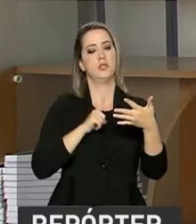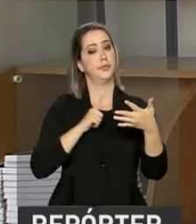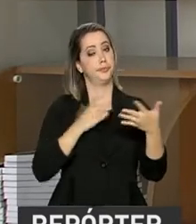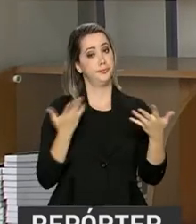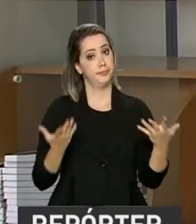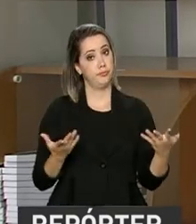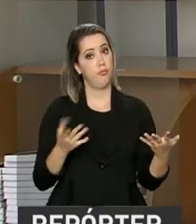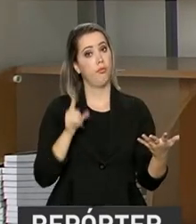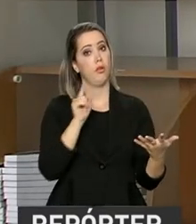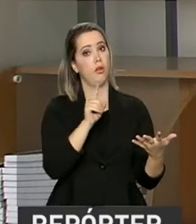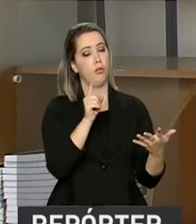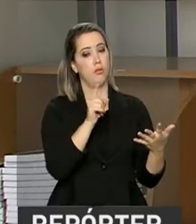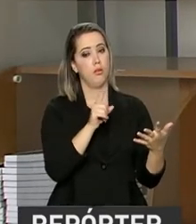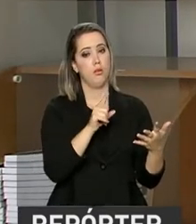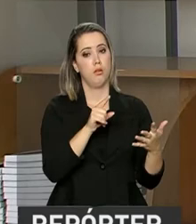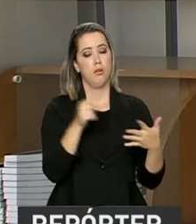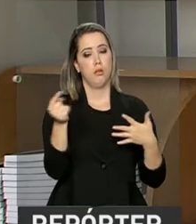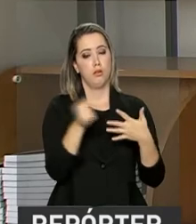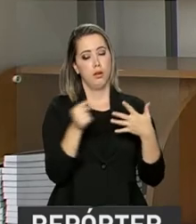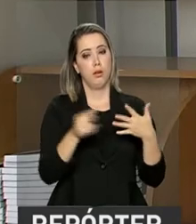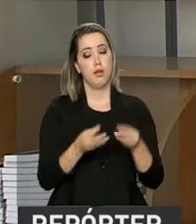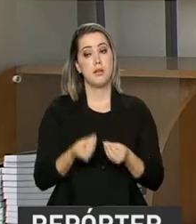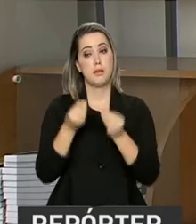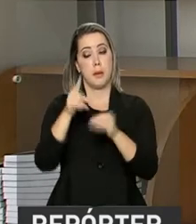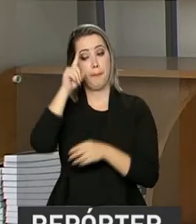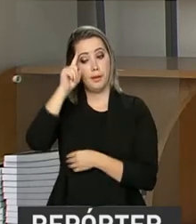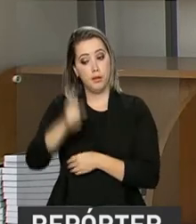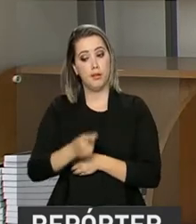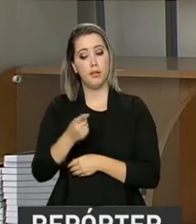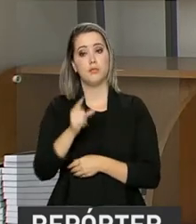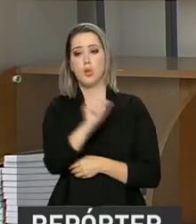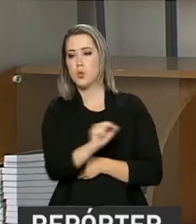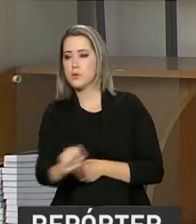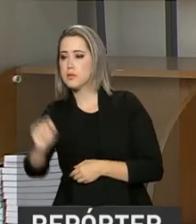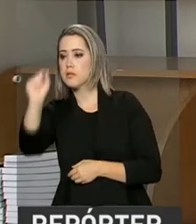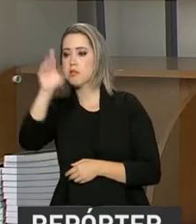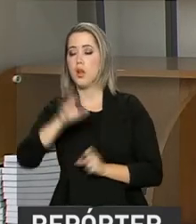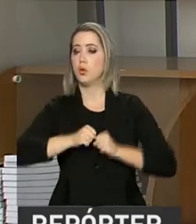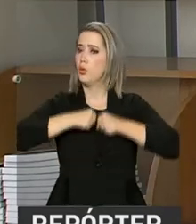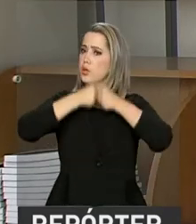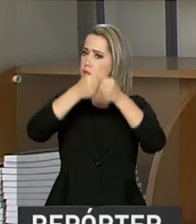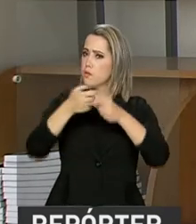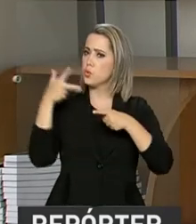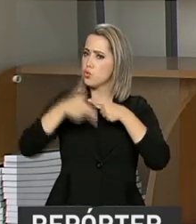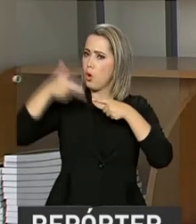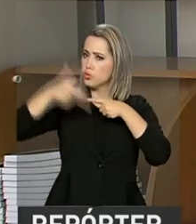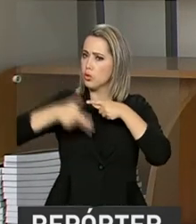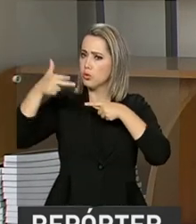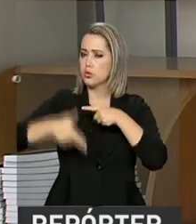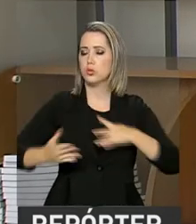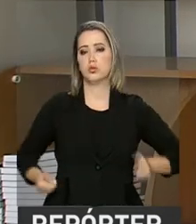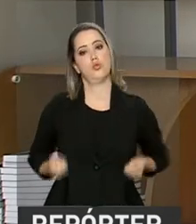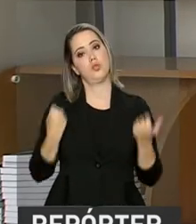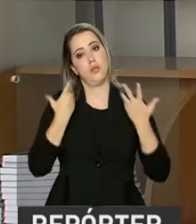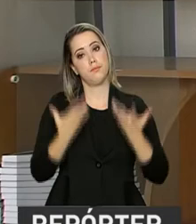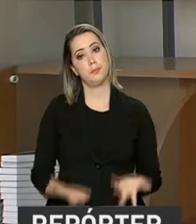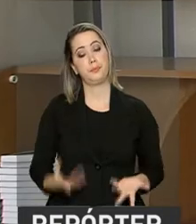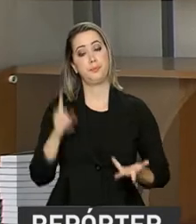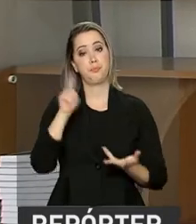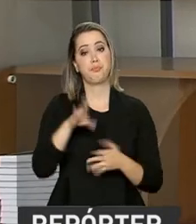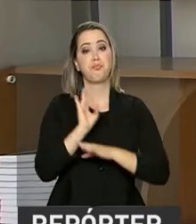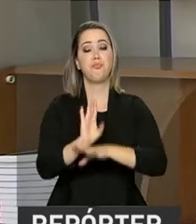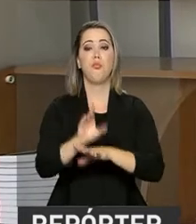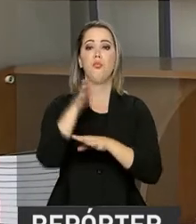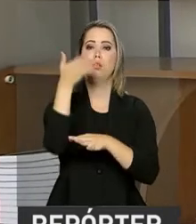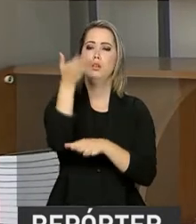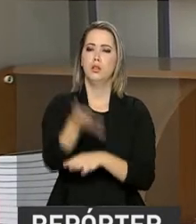regras que impõem aos estados um esforço maior de contenção de despesa. Isso ajuda,